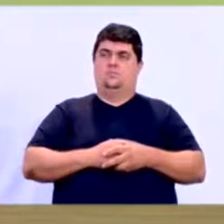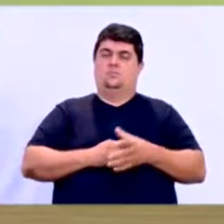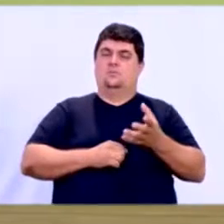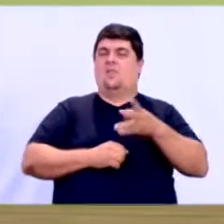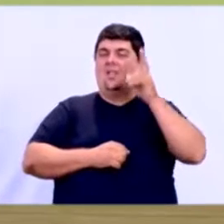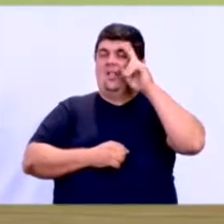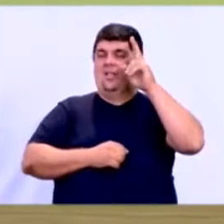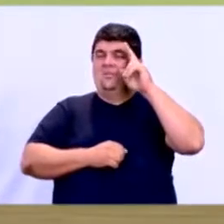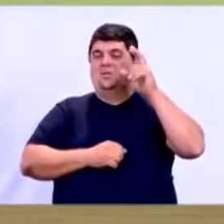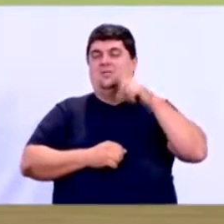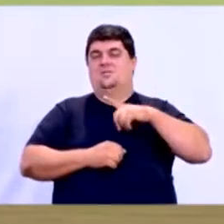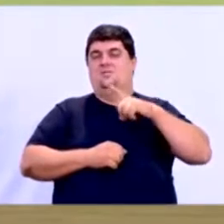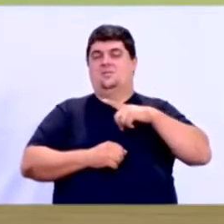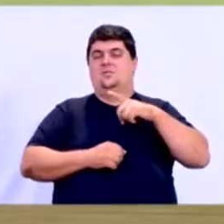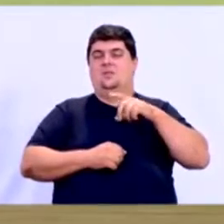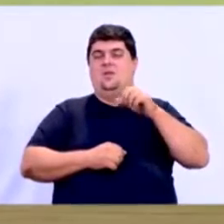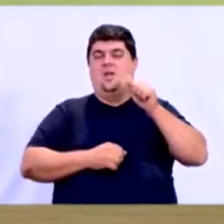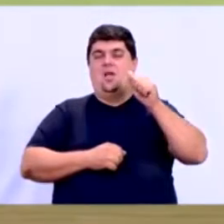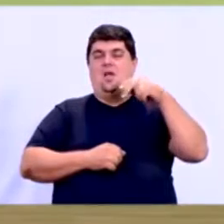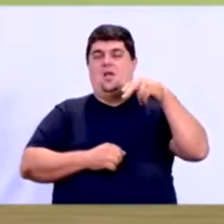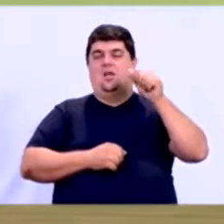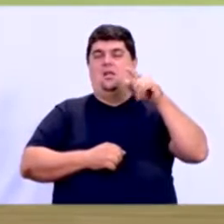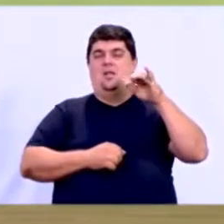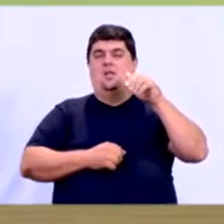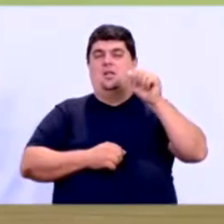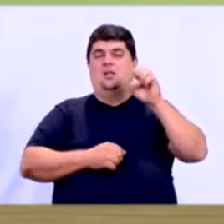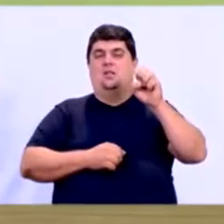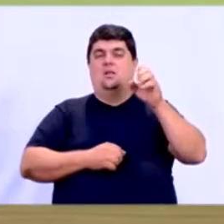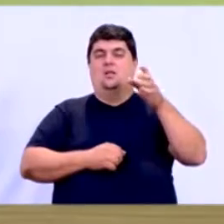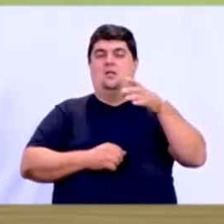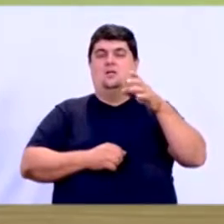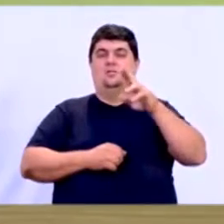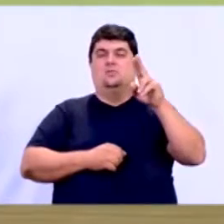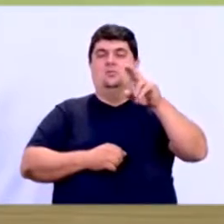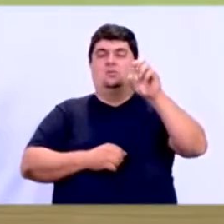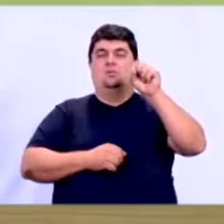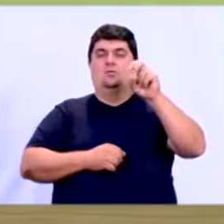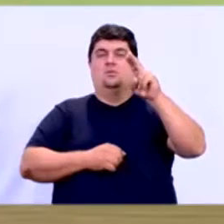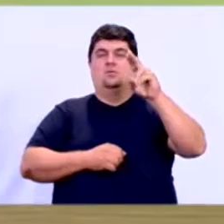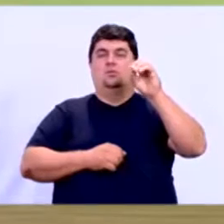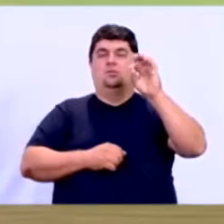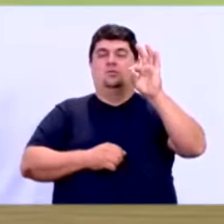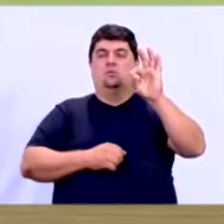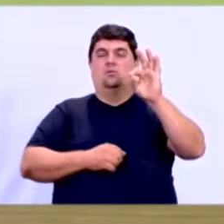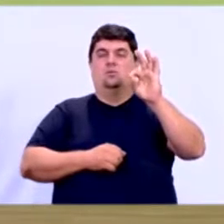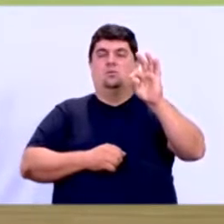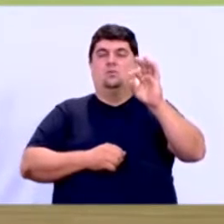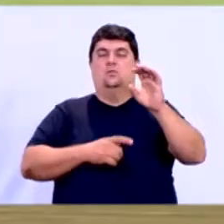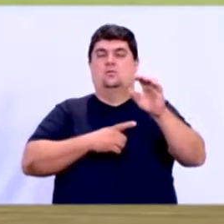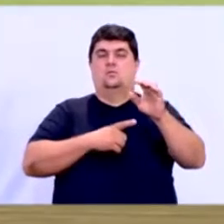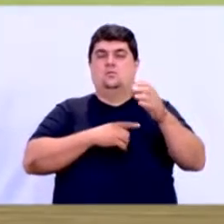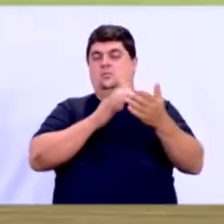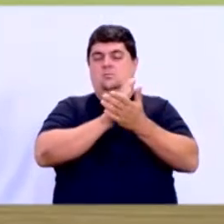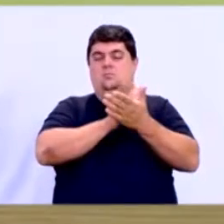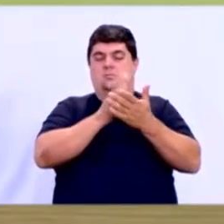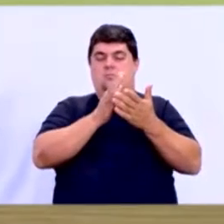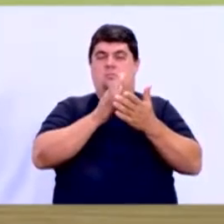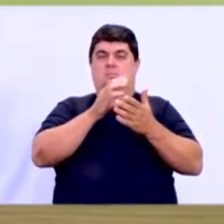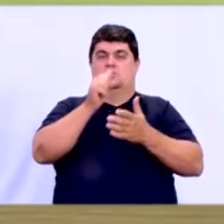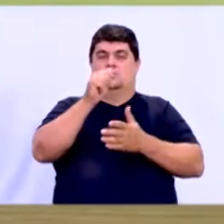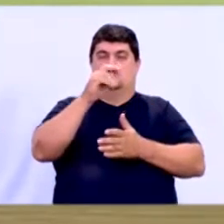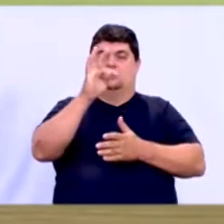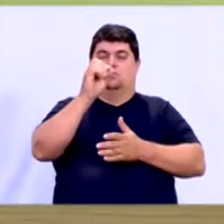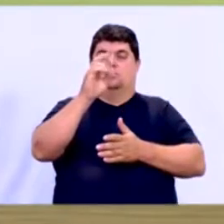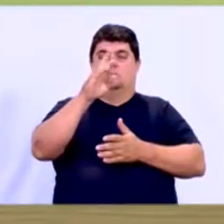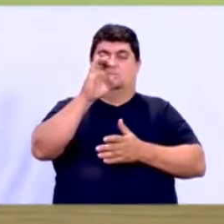a gente fala que análise SWOT porque ela vem da abreviatura dessas 4 palavras em inglês, né? E alguns autores traduziram elas